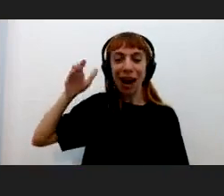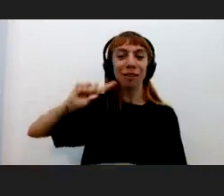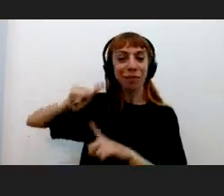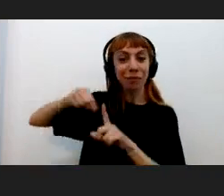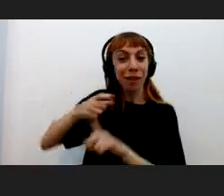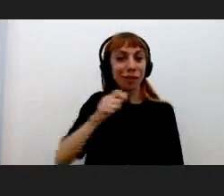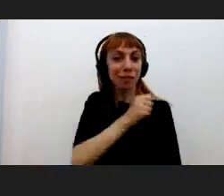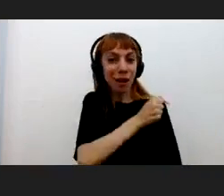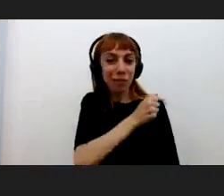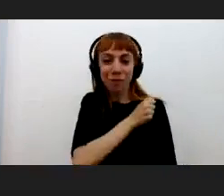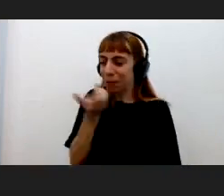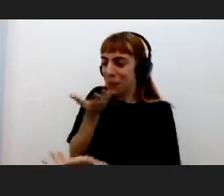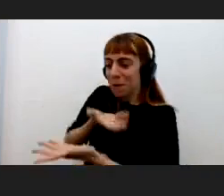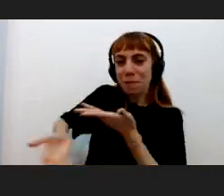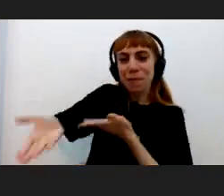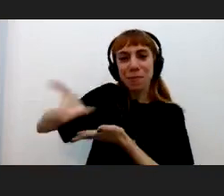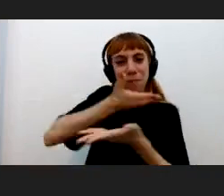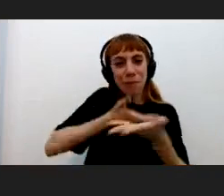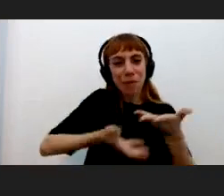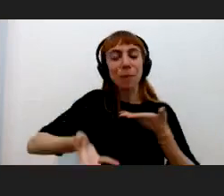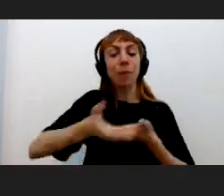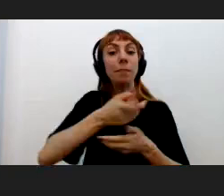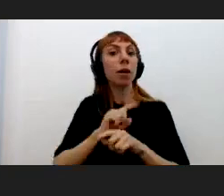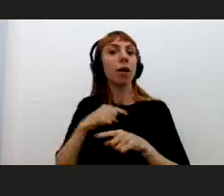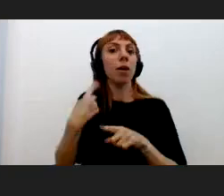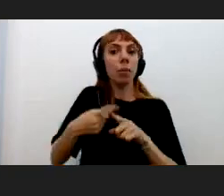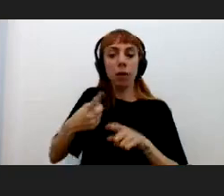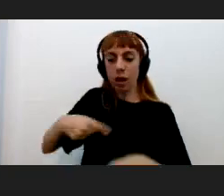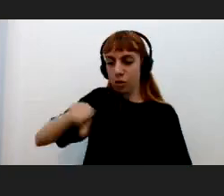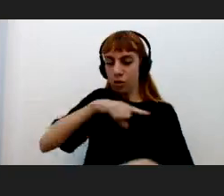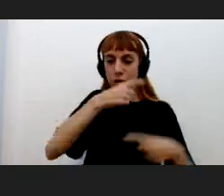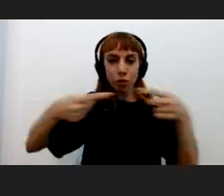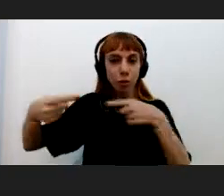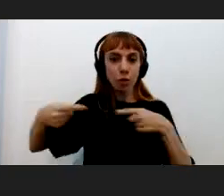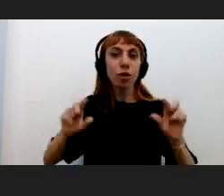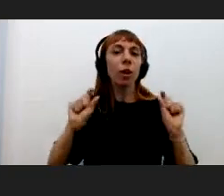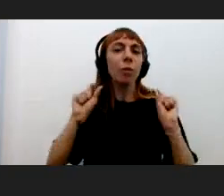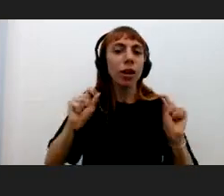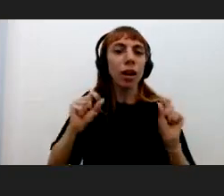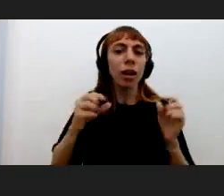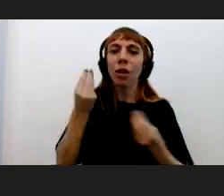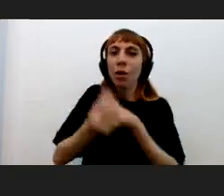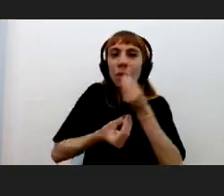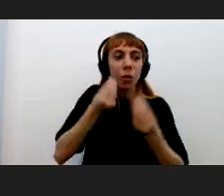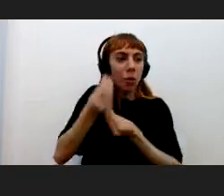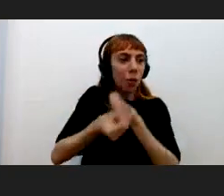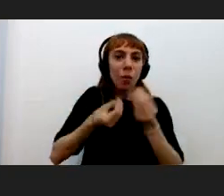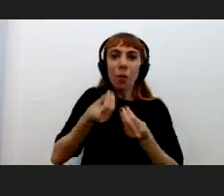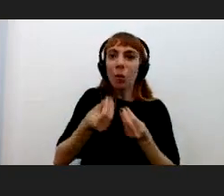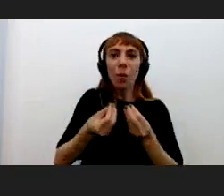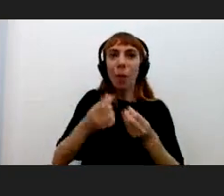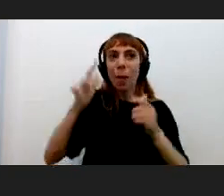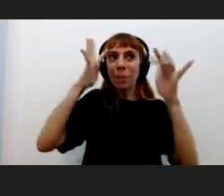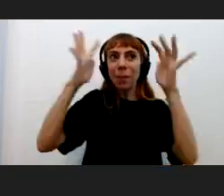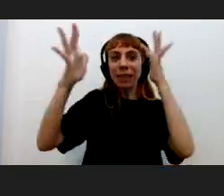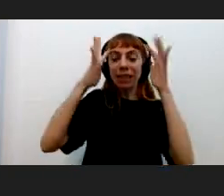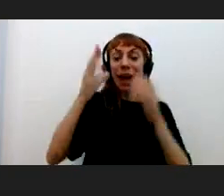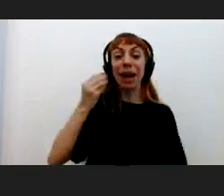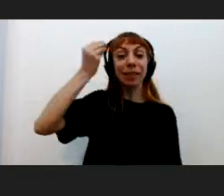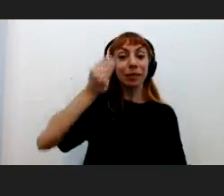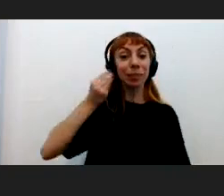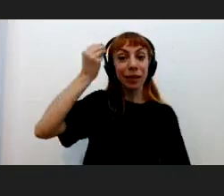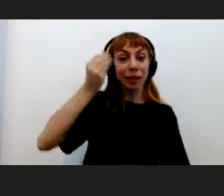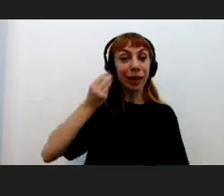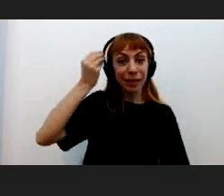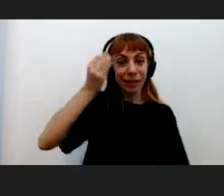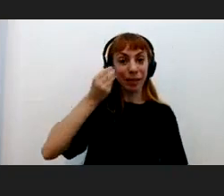Então, mais da metade dos conteúdos em saúde que a gente tem, eles são formulados para pensar a experiência daquela pessoa que se comunica em português e as